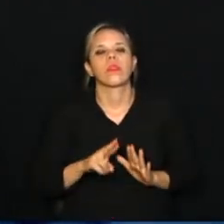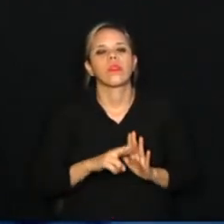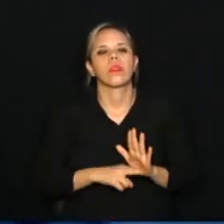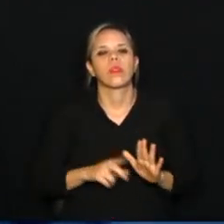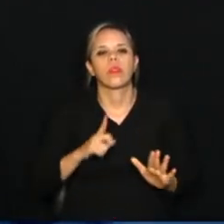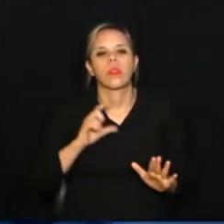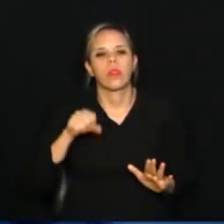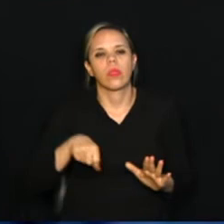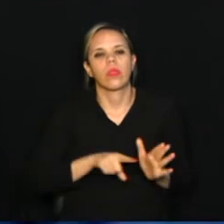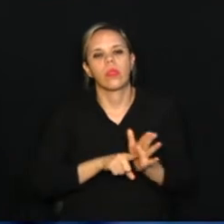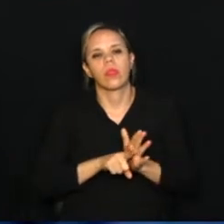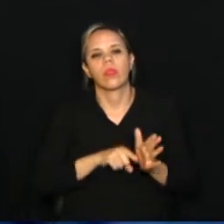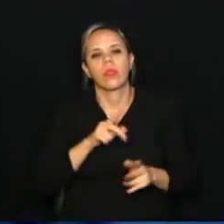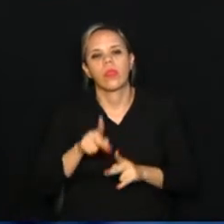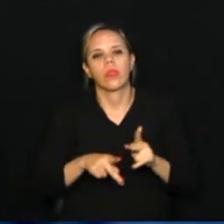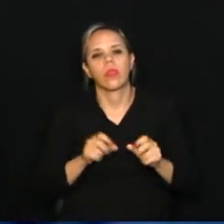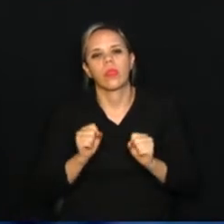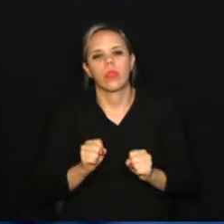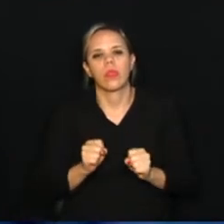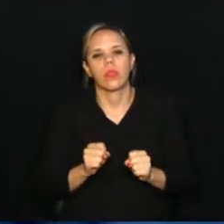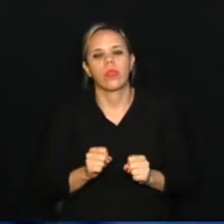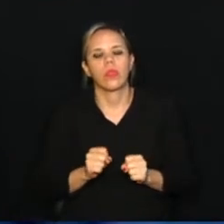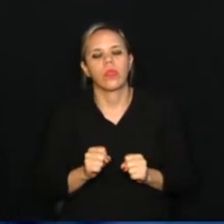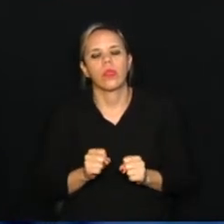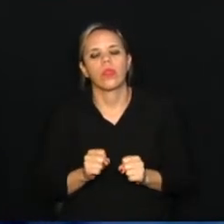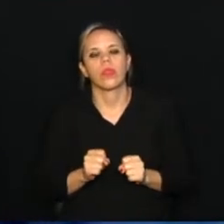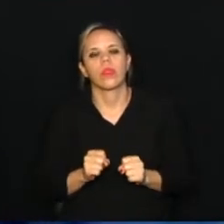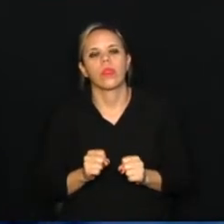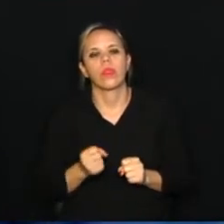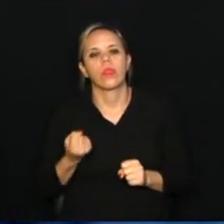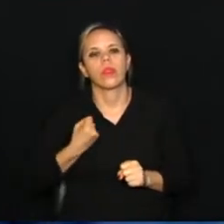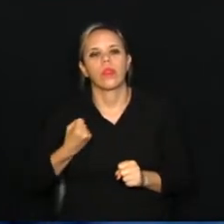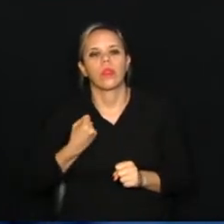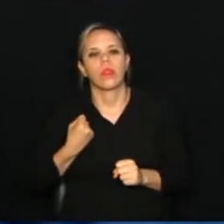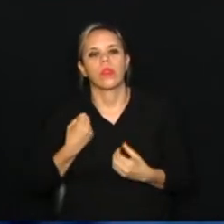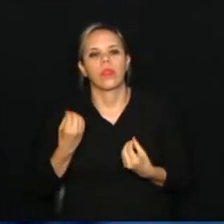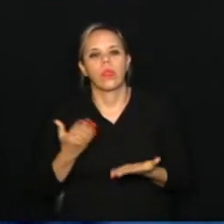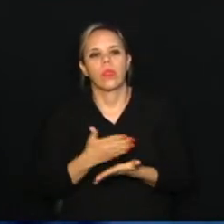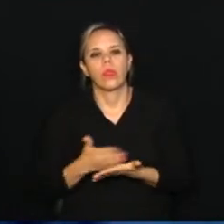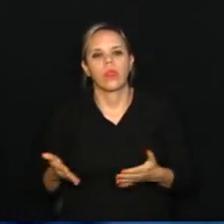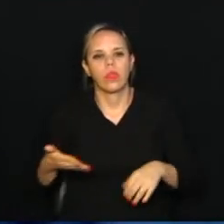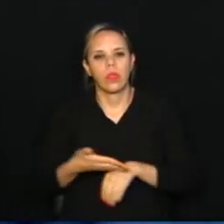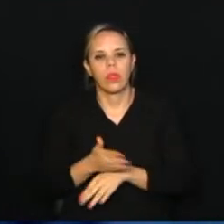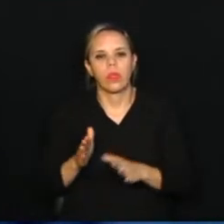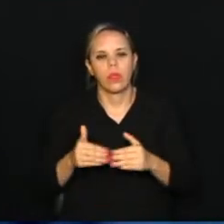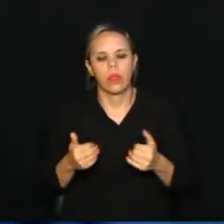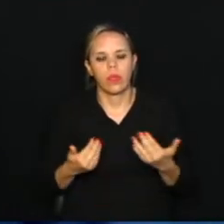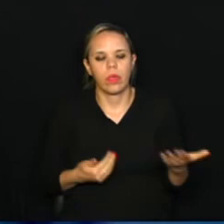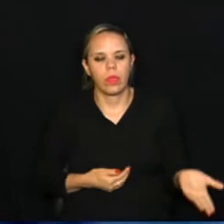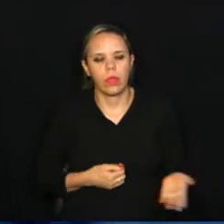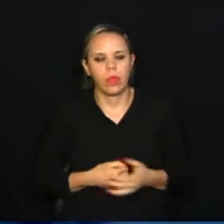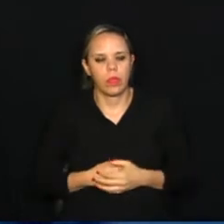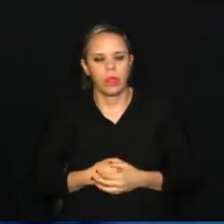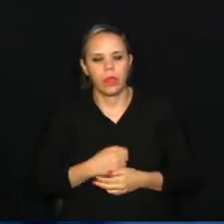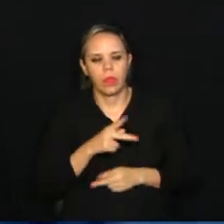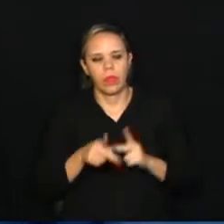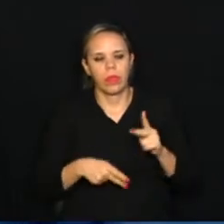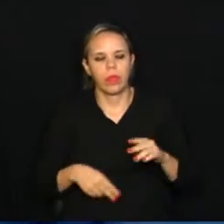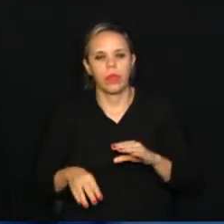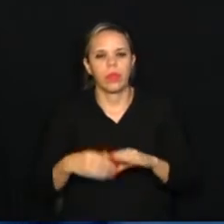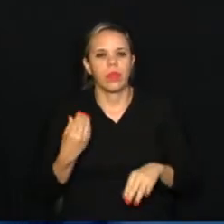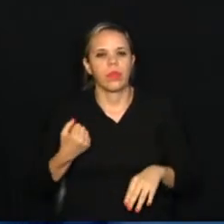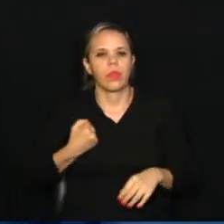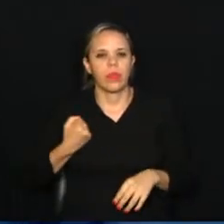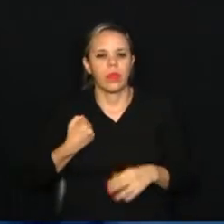uma consulta, as pessoas podem consultar o protocolo através do número. Quando ele dá entrada no pedido do protocolo, a pessoa recebe um